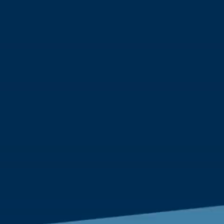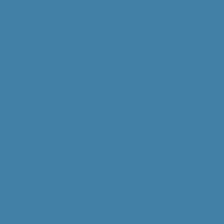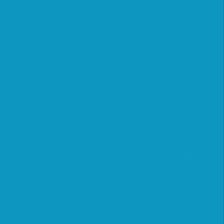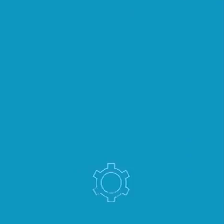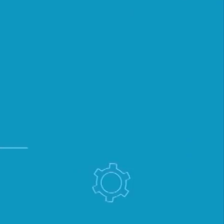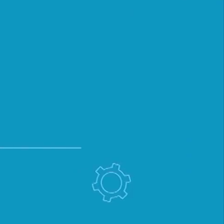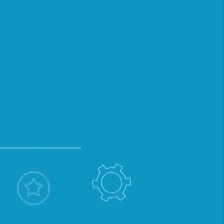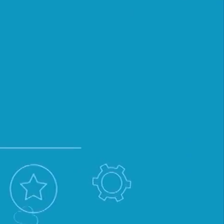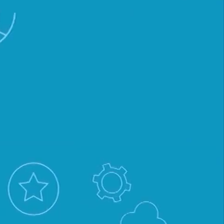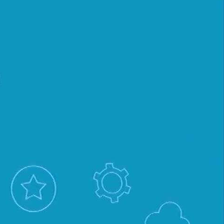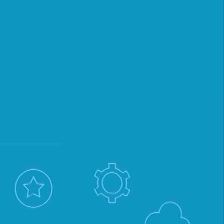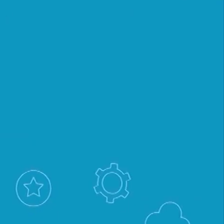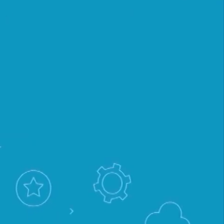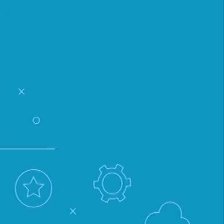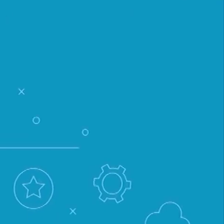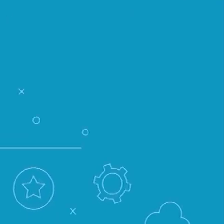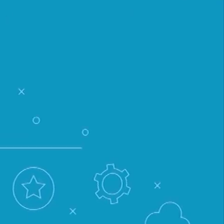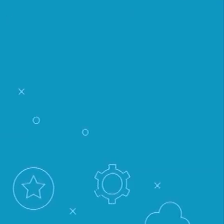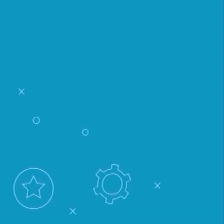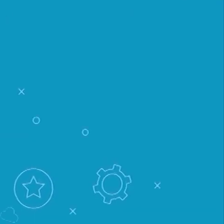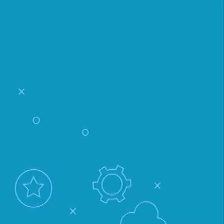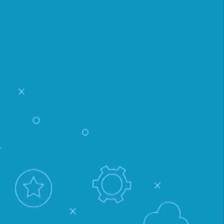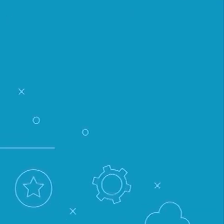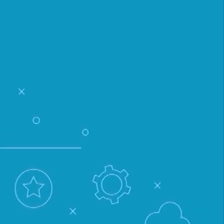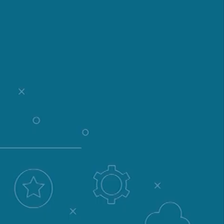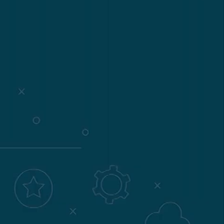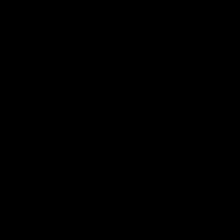por favor, cuide dele com muito amor e carinho, porque ele depende de você, hein? Um animal de estimação pode ajudar a enfrentar